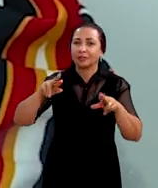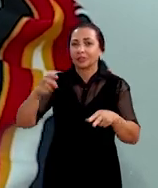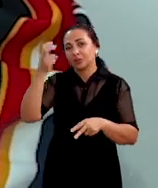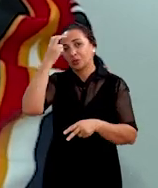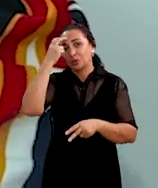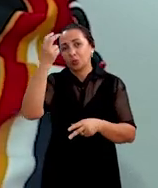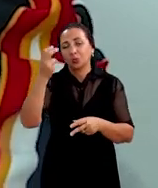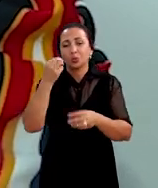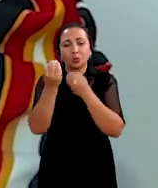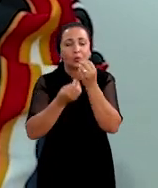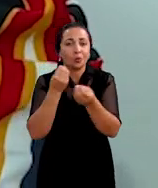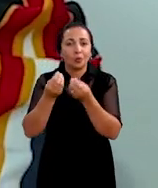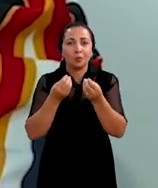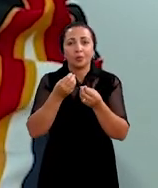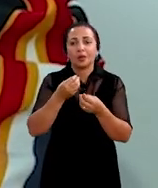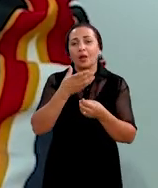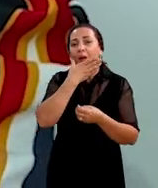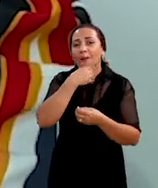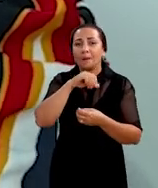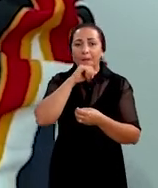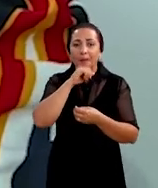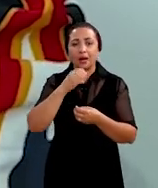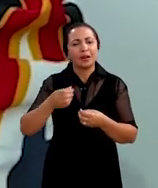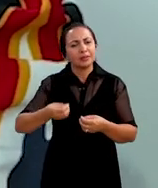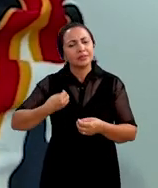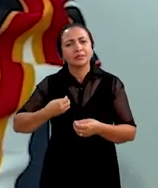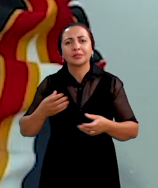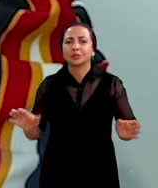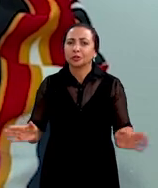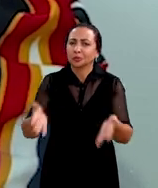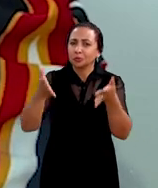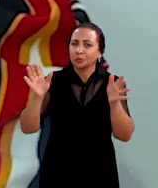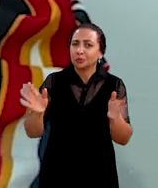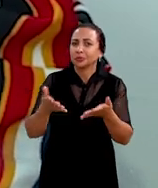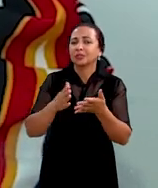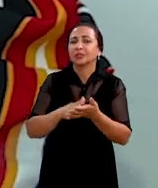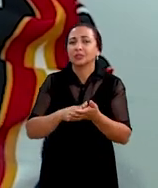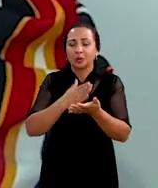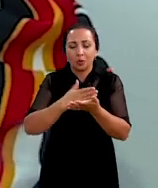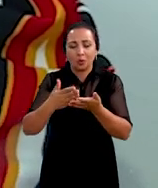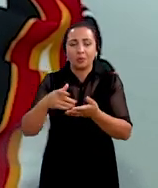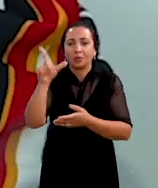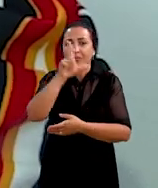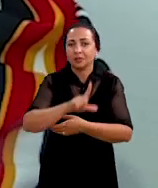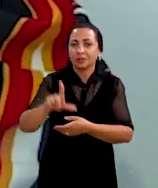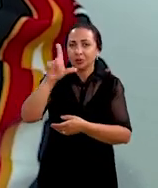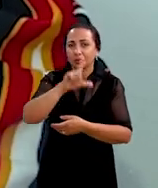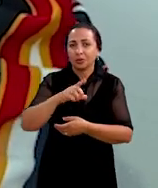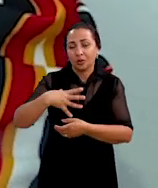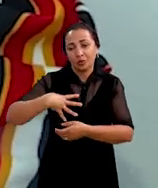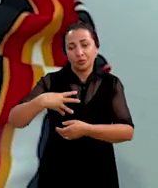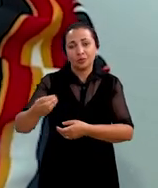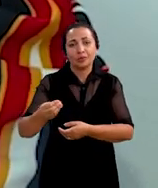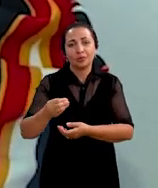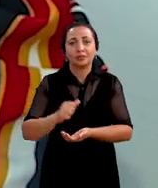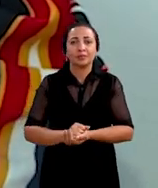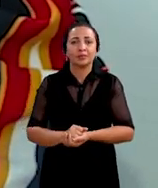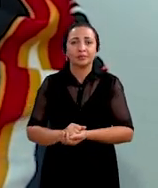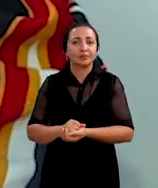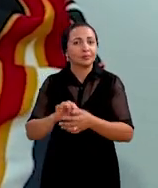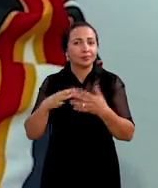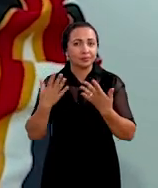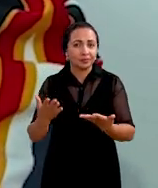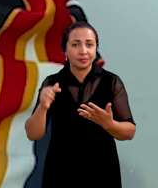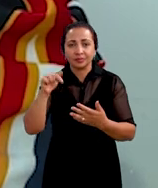diversas culturas, como que os pais estavam estimulando os precursores de leitura dos seus